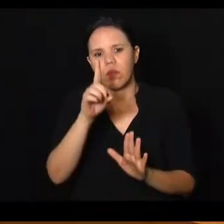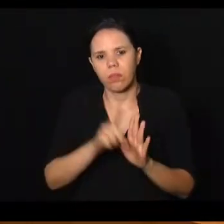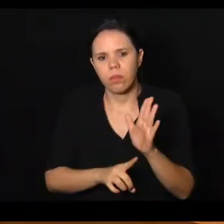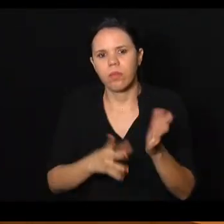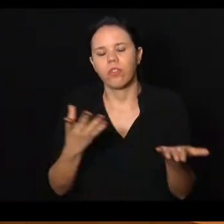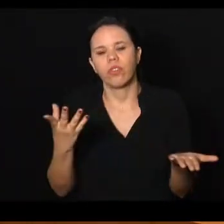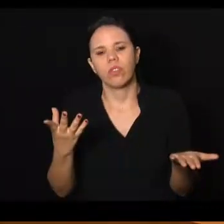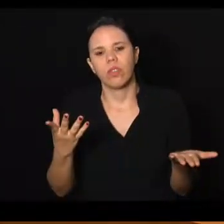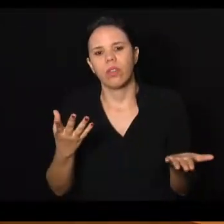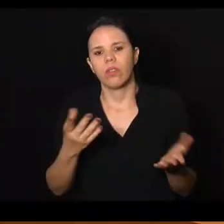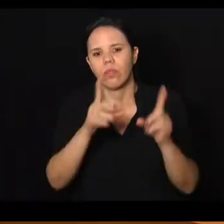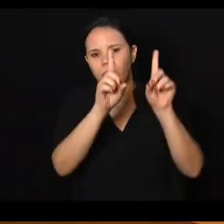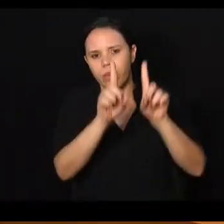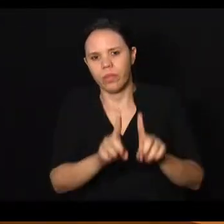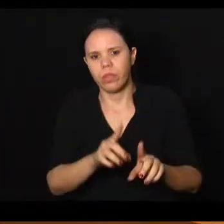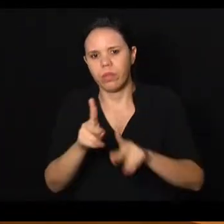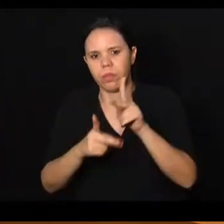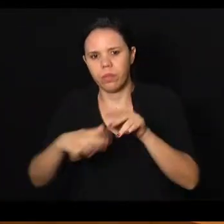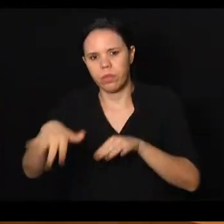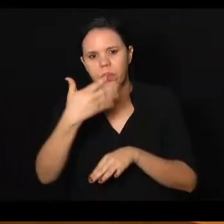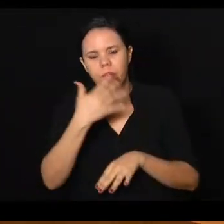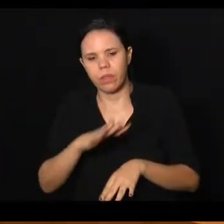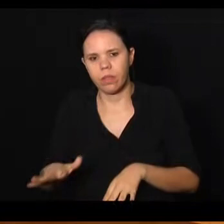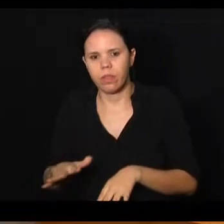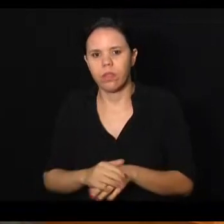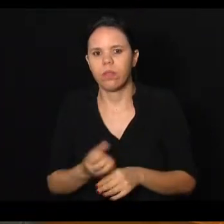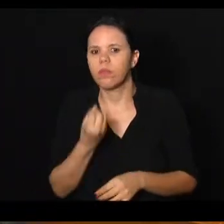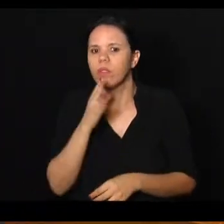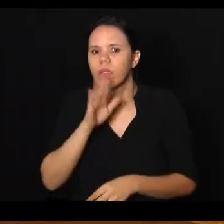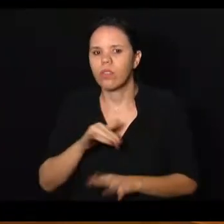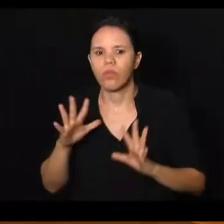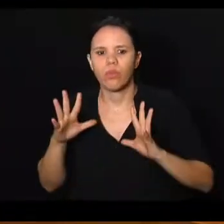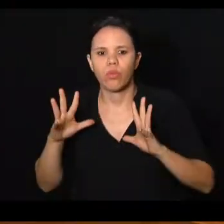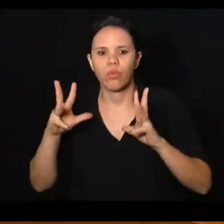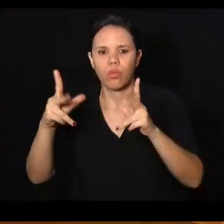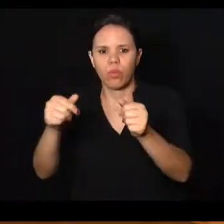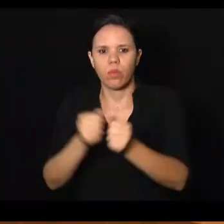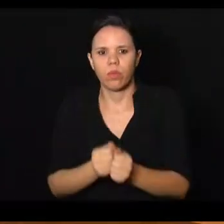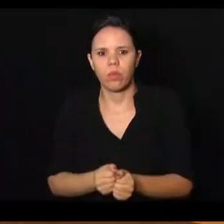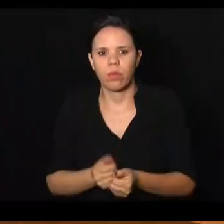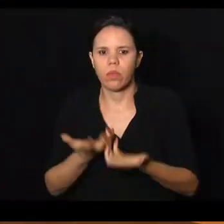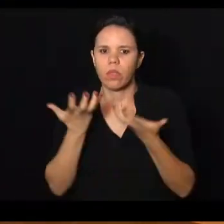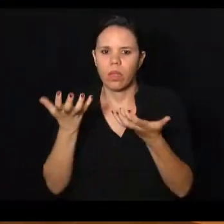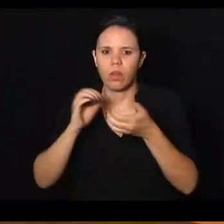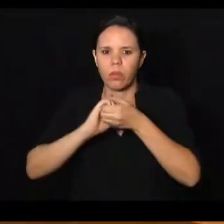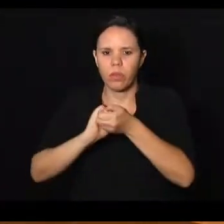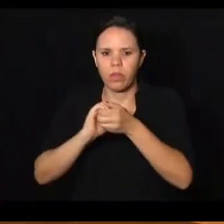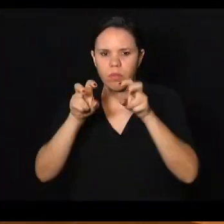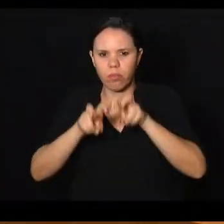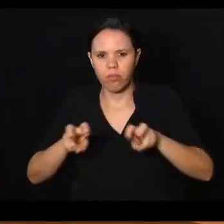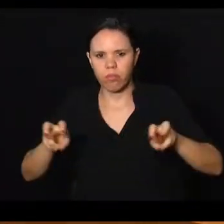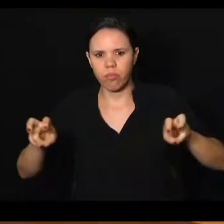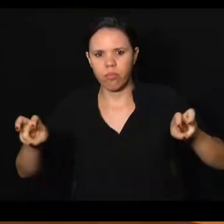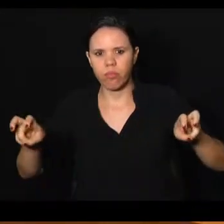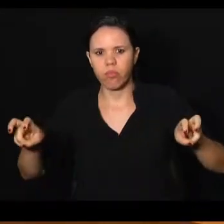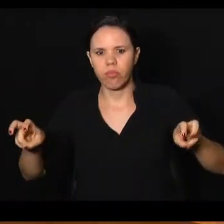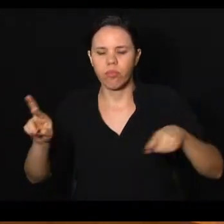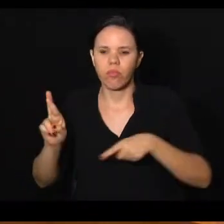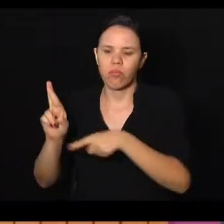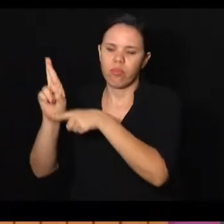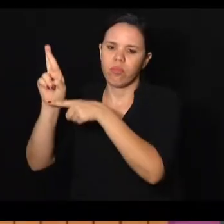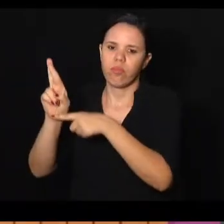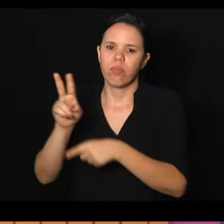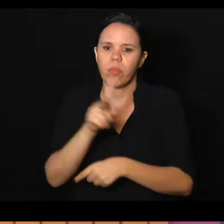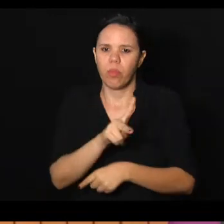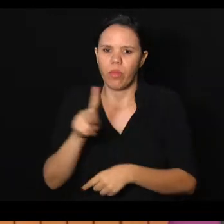doutora Eliane Jocelaine. Boa tarde a todas, boa tarde a todos. Quero cumprimentar a mesa na pessoa do professor Alberto,